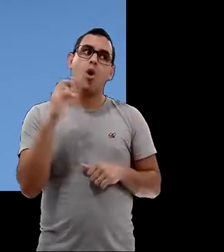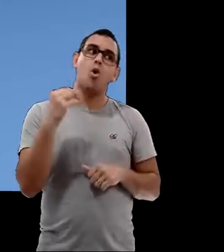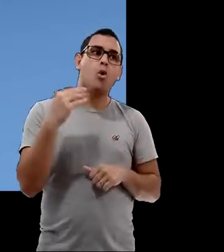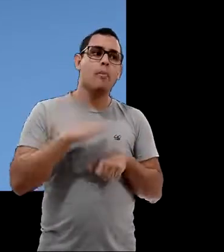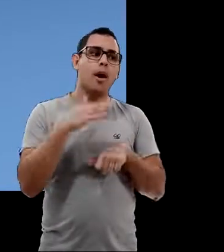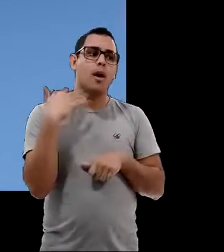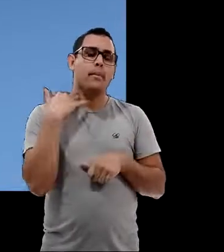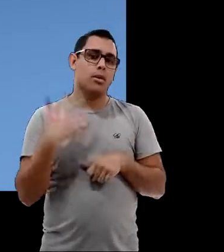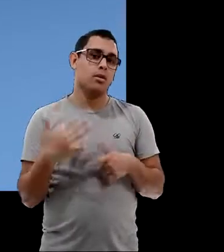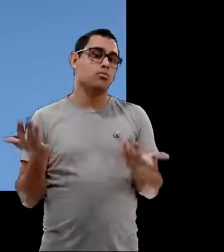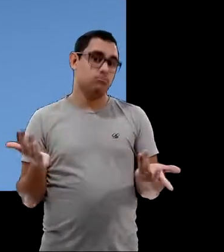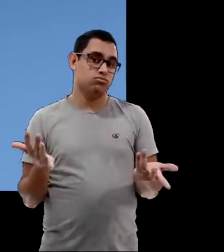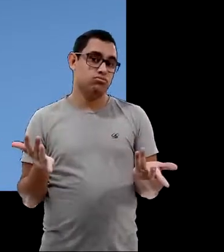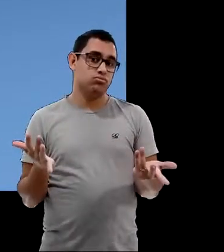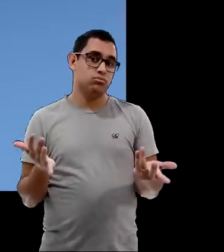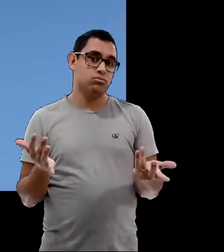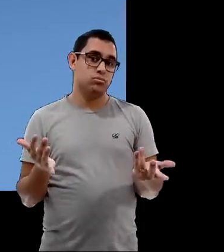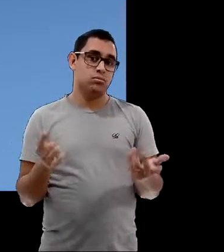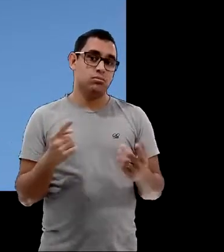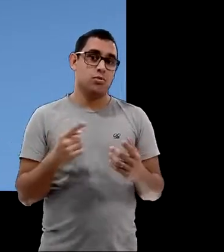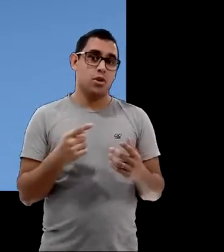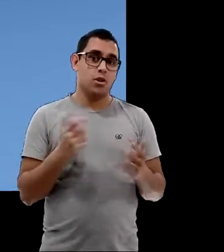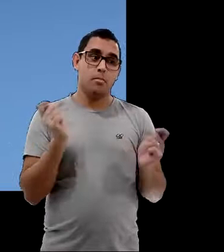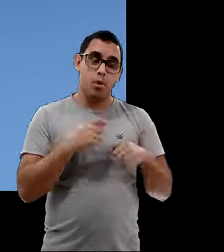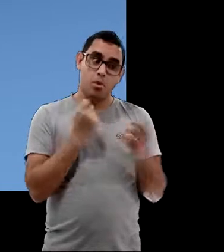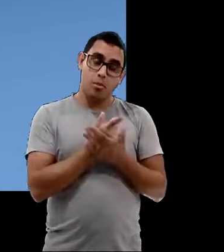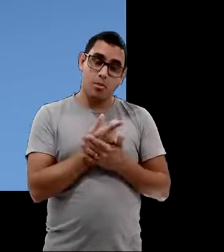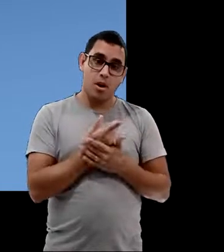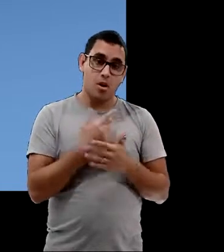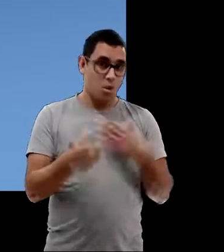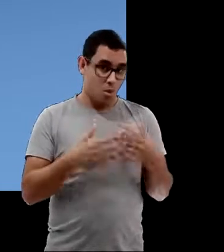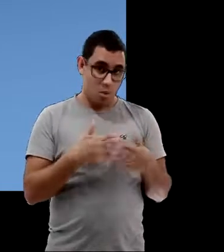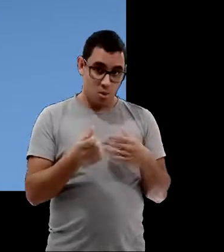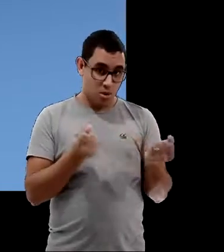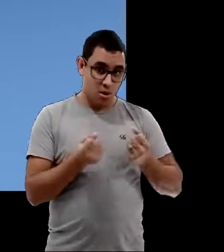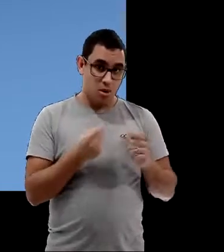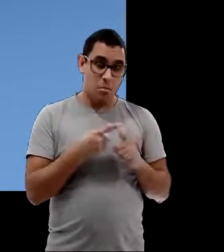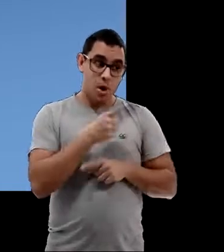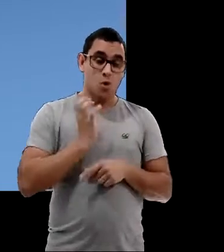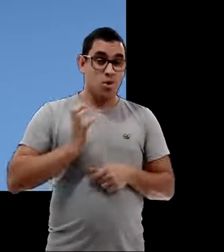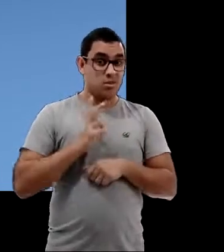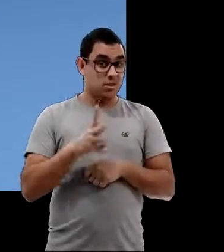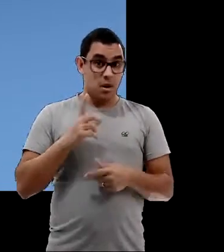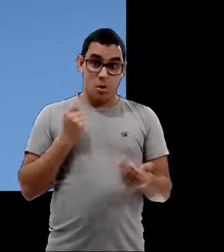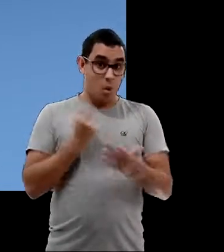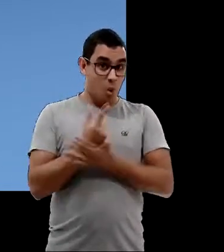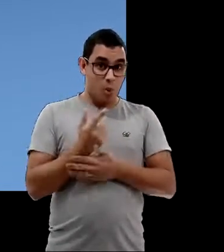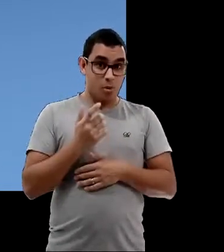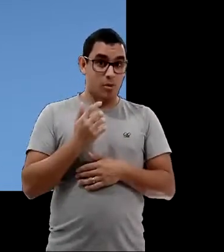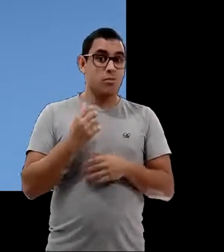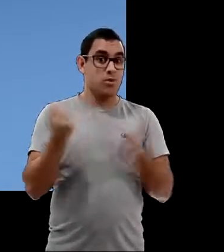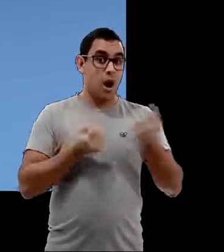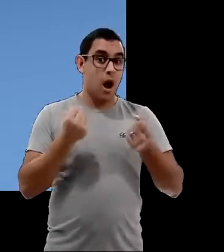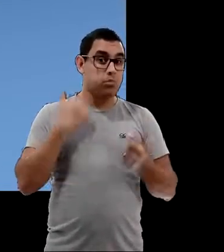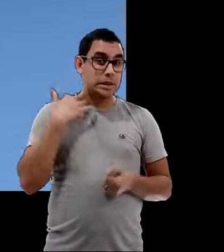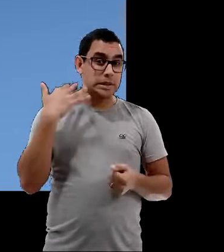utiliza? Ele poderia comprar qualquer carro, mas o rico vai ter um carro sempre melhor, sempre mais caro